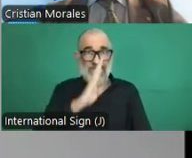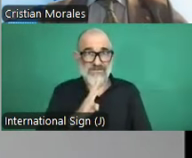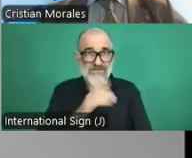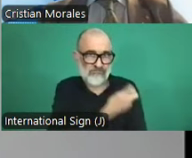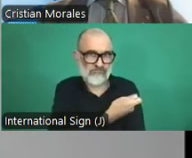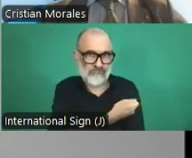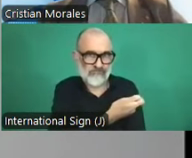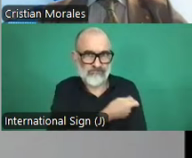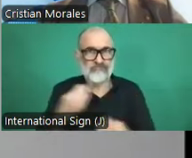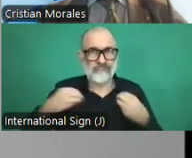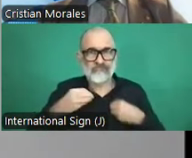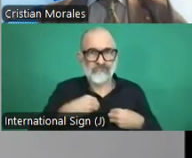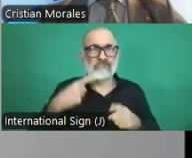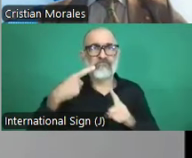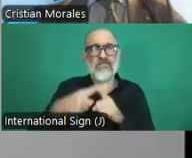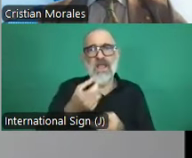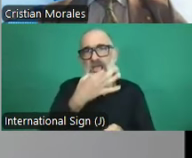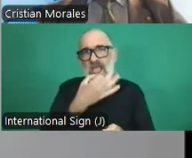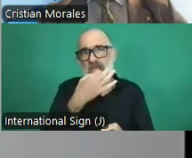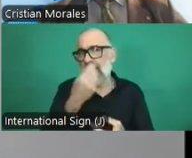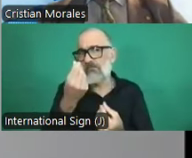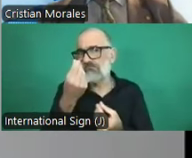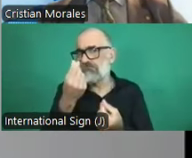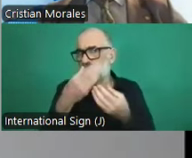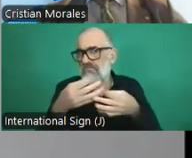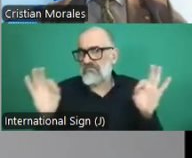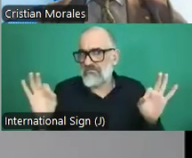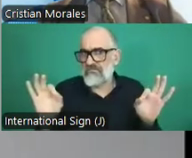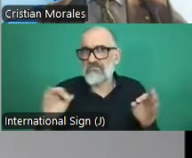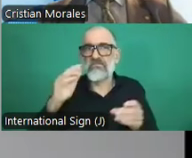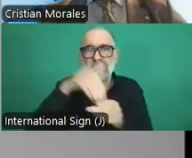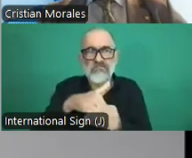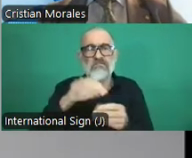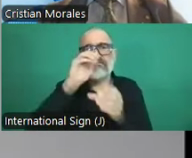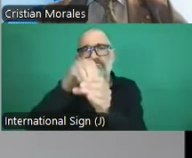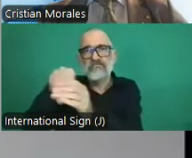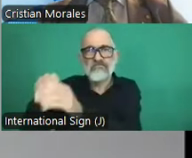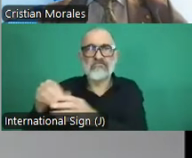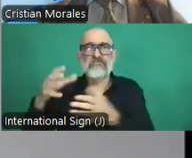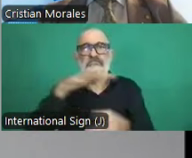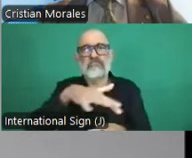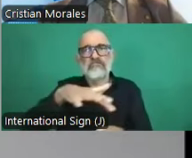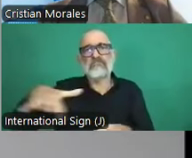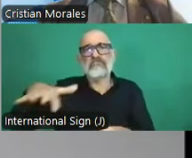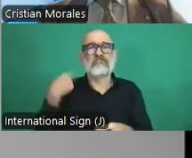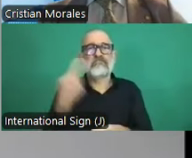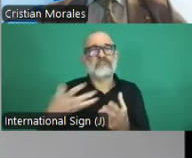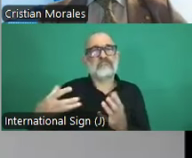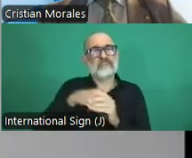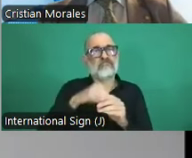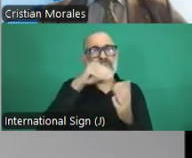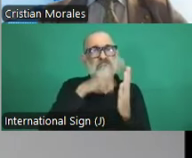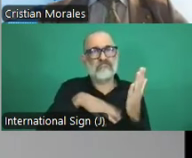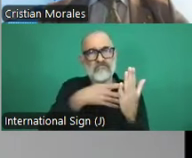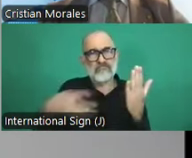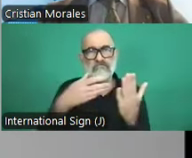diversificada, système de mas soins de sabemos santé que apenas primaire isso não fait basta. partie de notre agenda. Temos Le território Brésil imenso que a nos impõe o élaboré desafio un de cobrir réseau très todas as